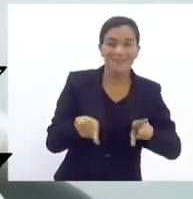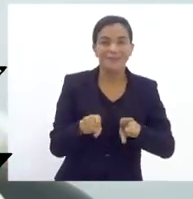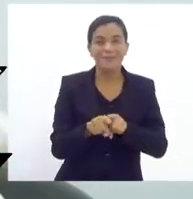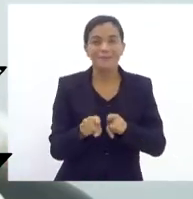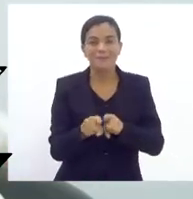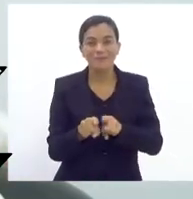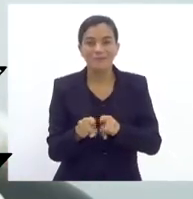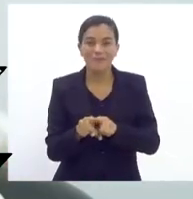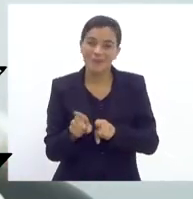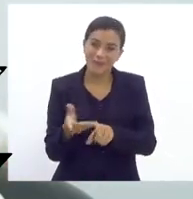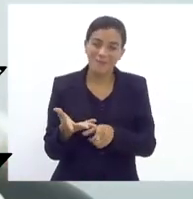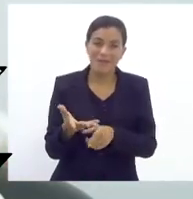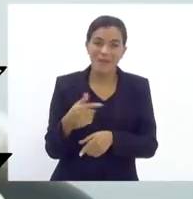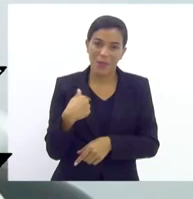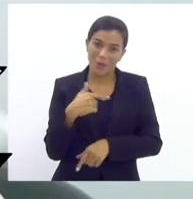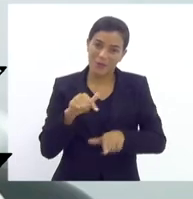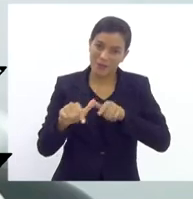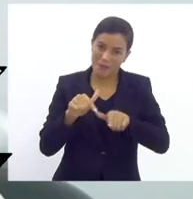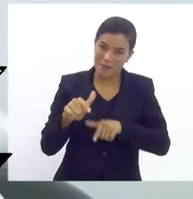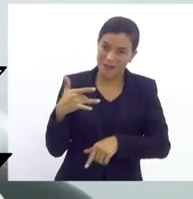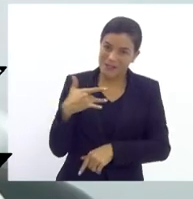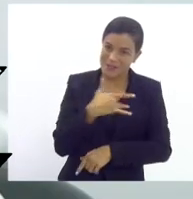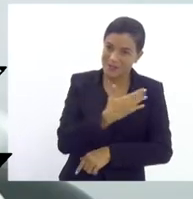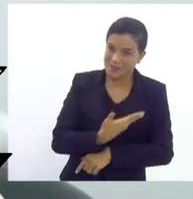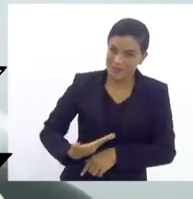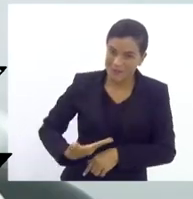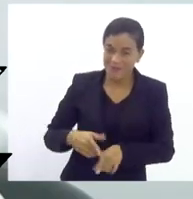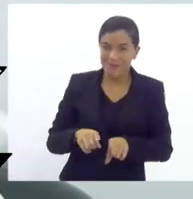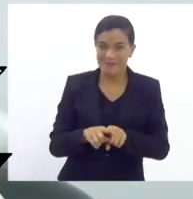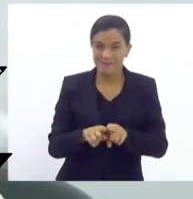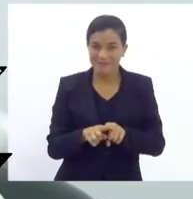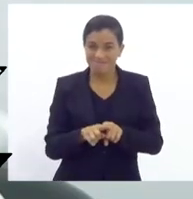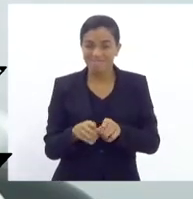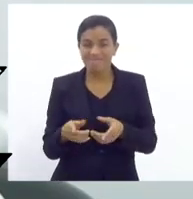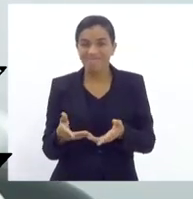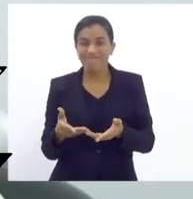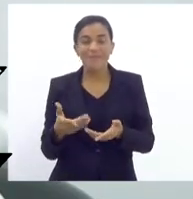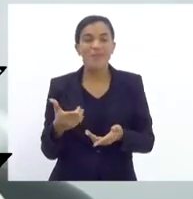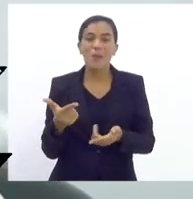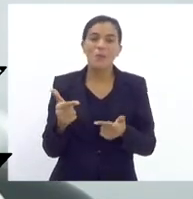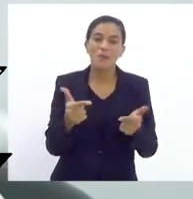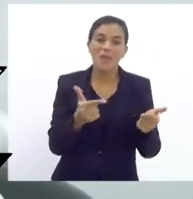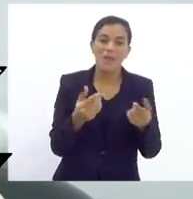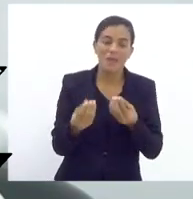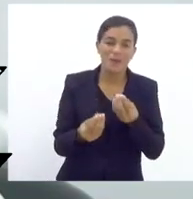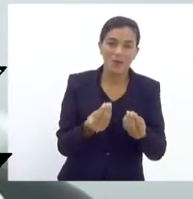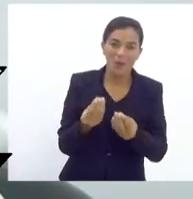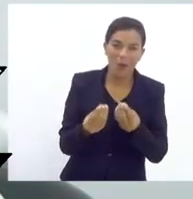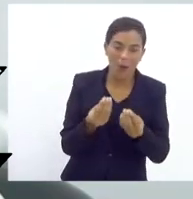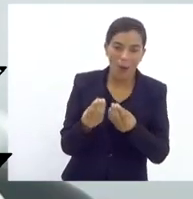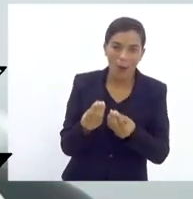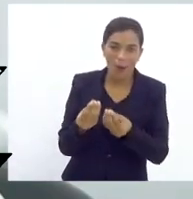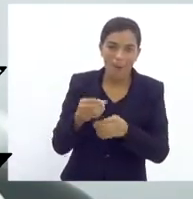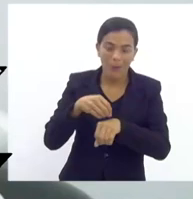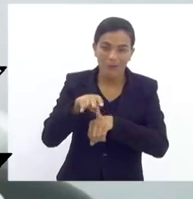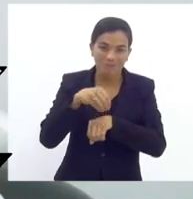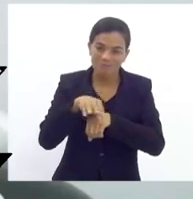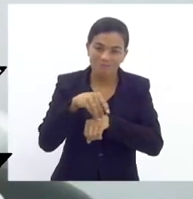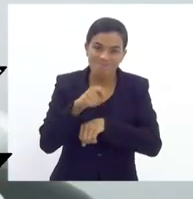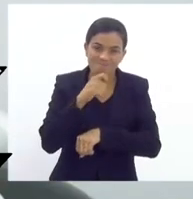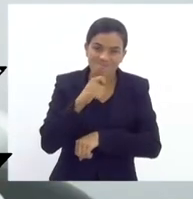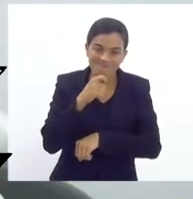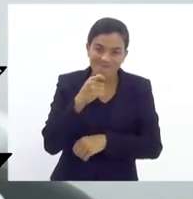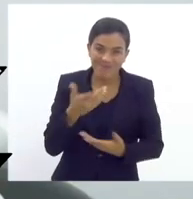atuação de atividade enfim eu trabalho na saúde pública também então quer dizer não tem como não trazer essa informação exatamente